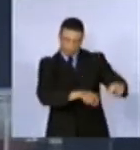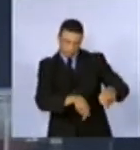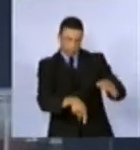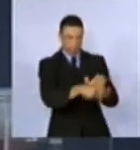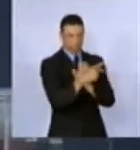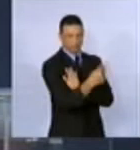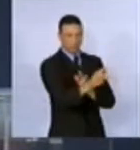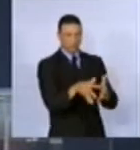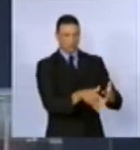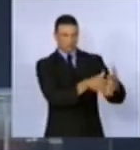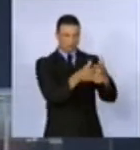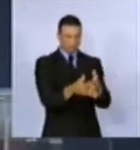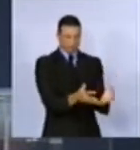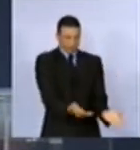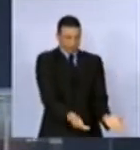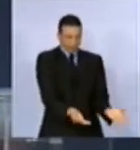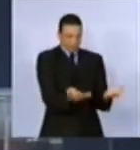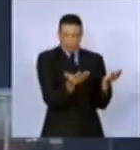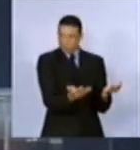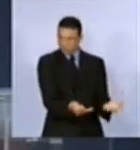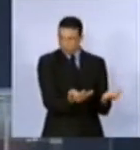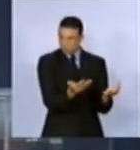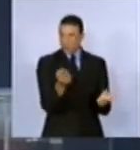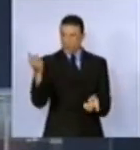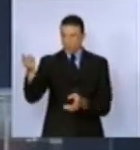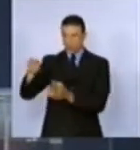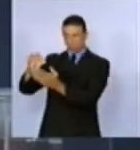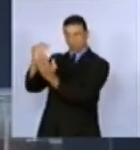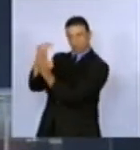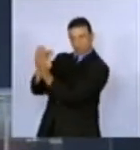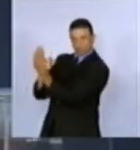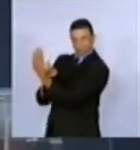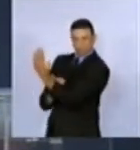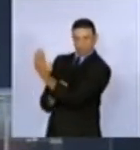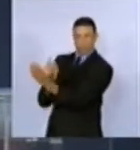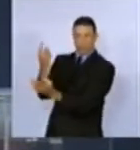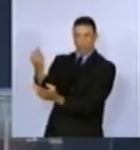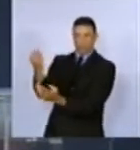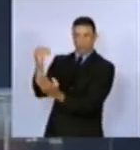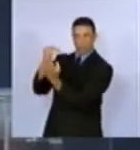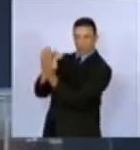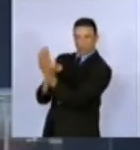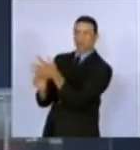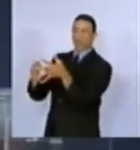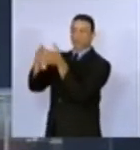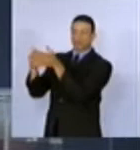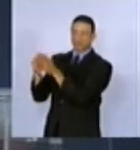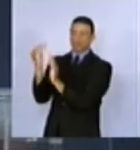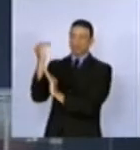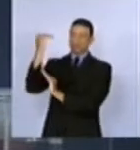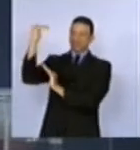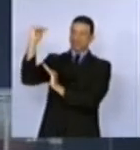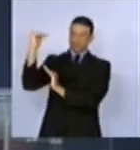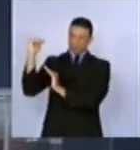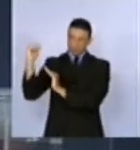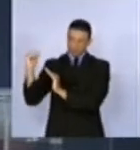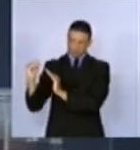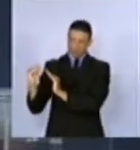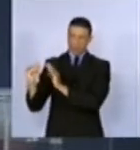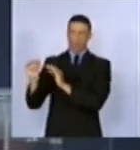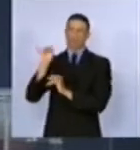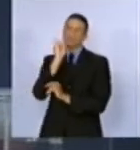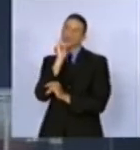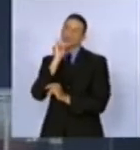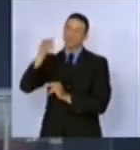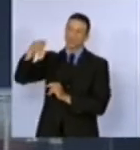tratores é estão incluídos no rol das Linhas prioritárias no banco a gente tem uma linha dentro do